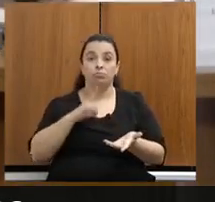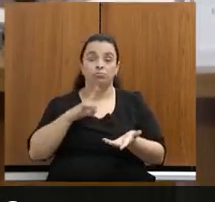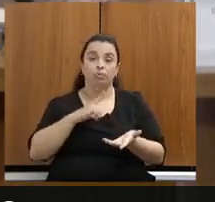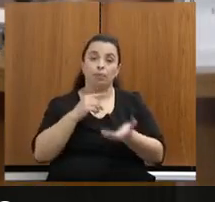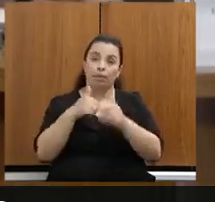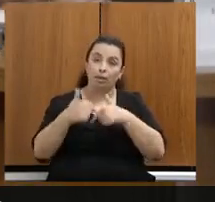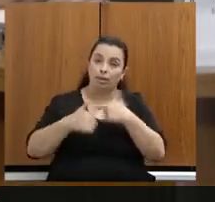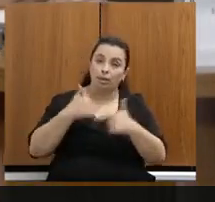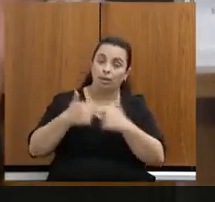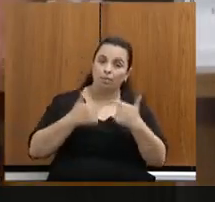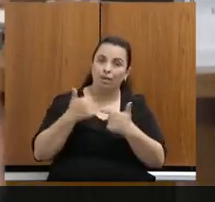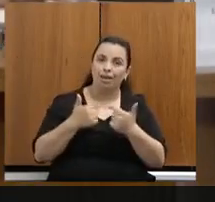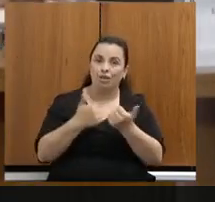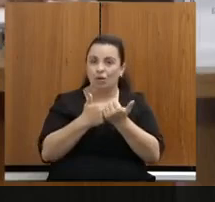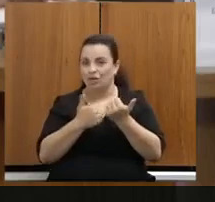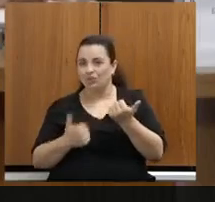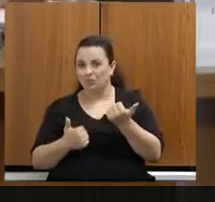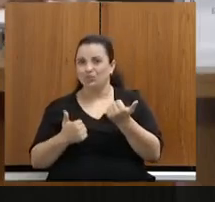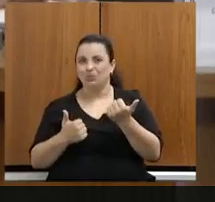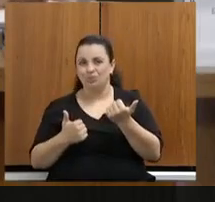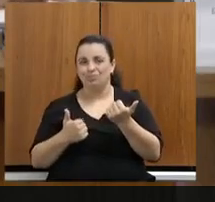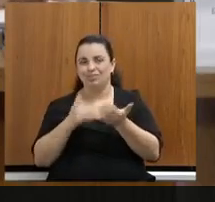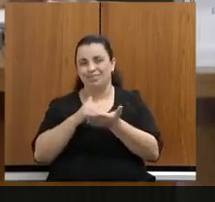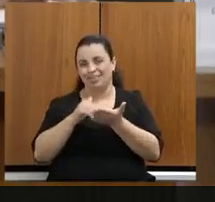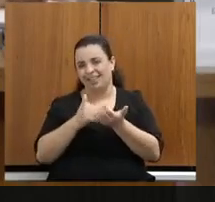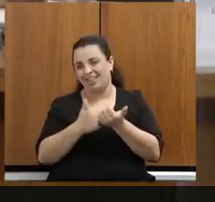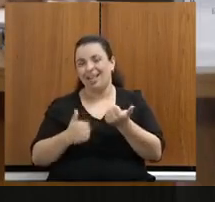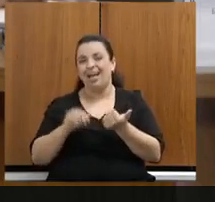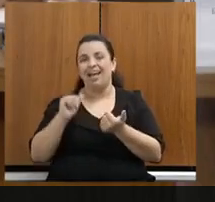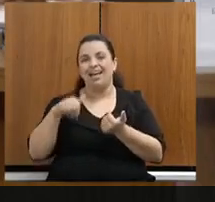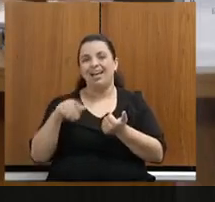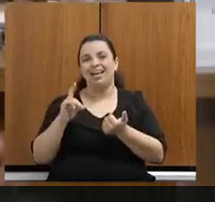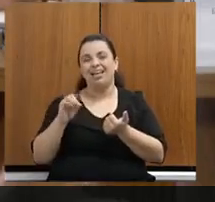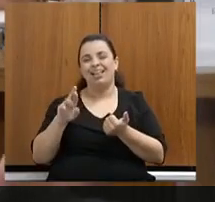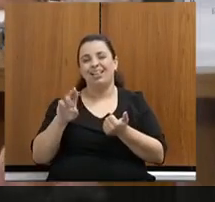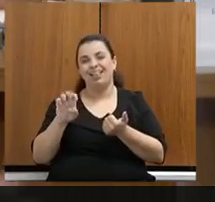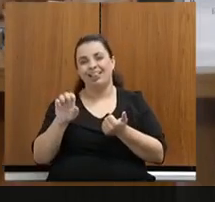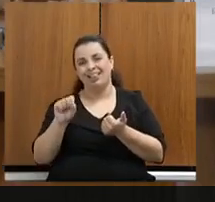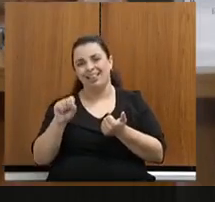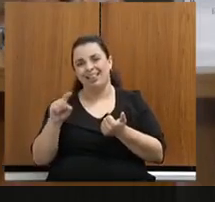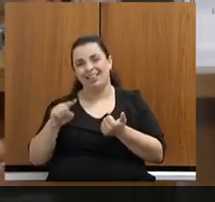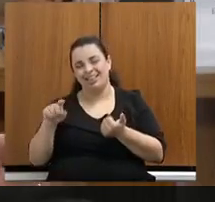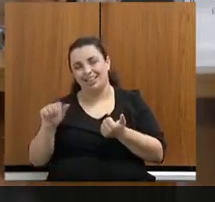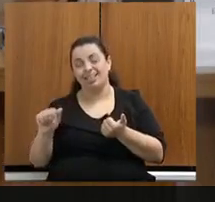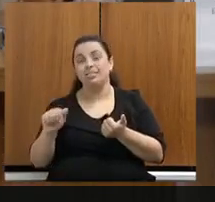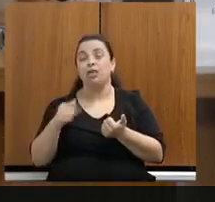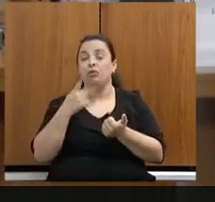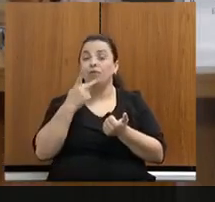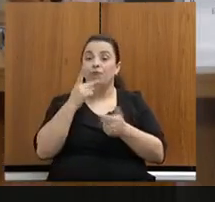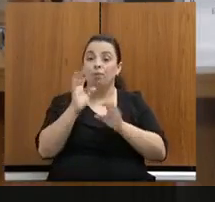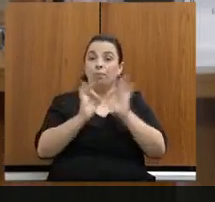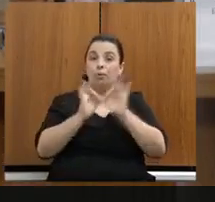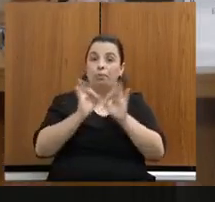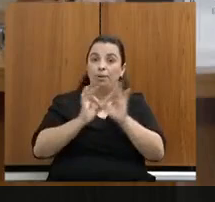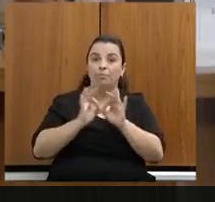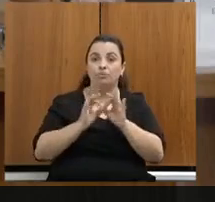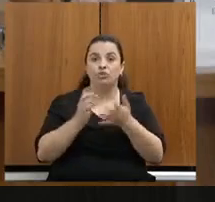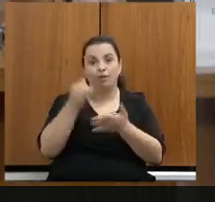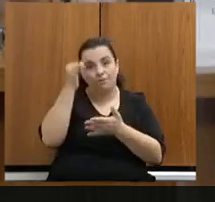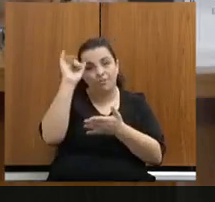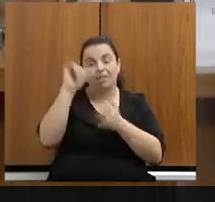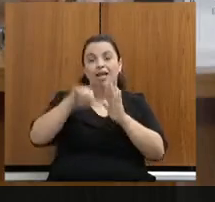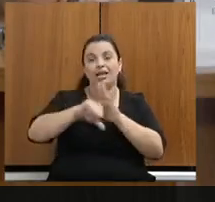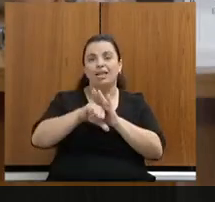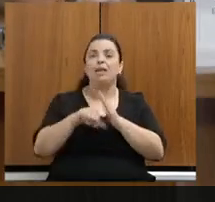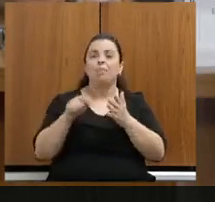subsecretário Andreza ela é o xodó também de Brasília e quando você fala de problema de pregação todo mundo fala o nome da empresa Então graças a Deus foi uma uma